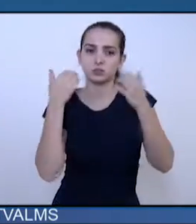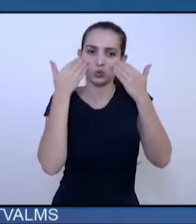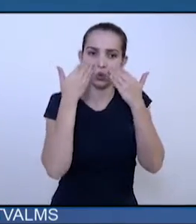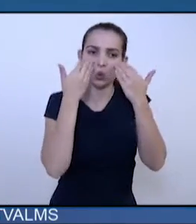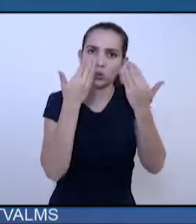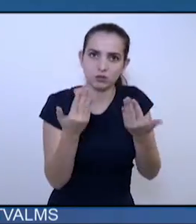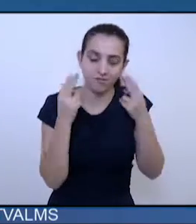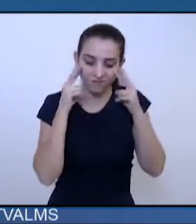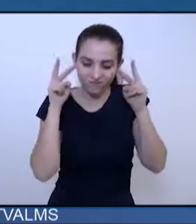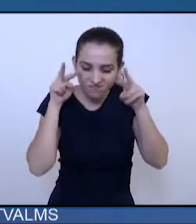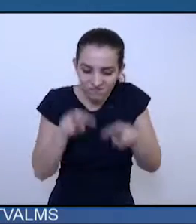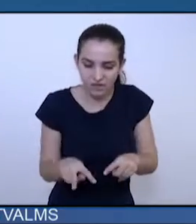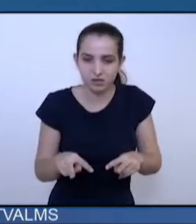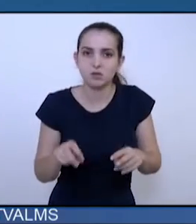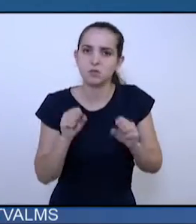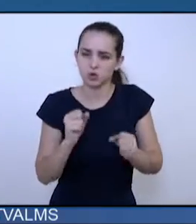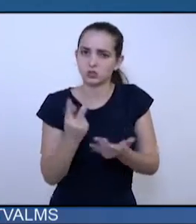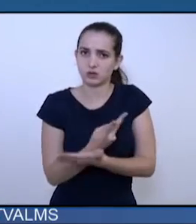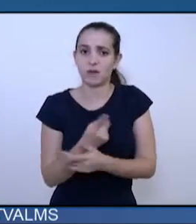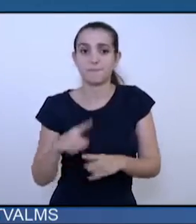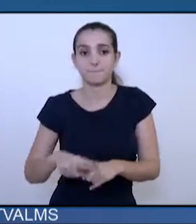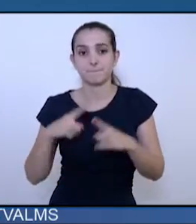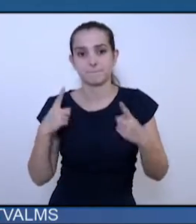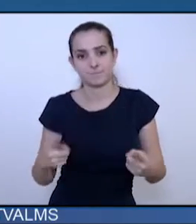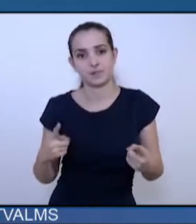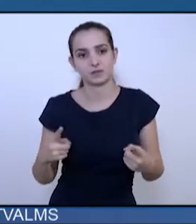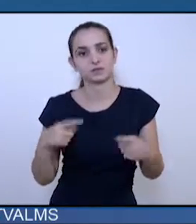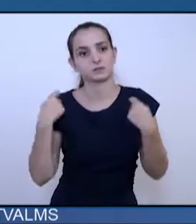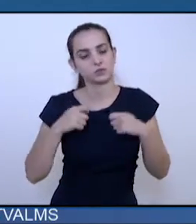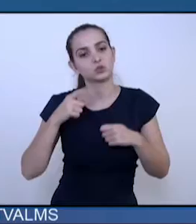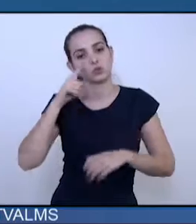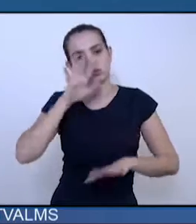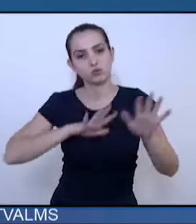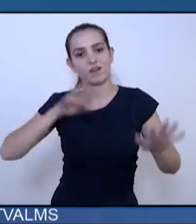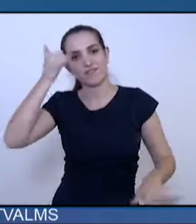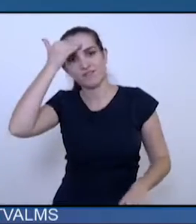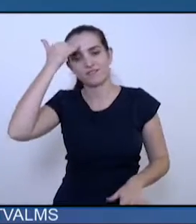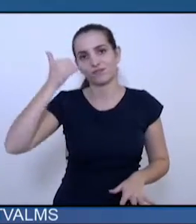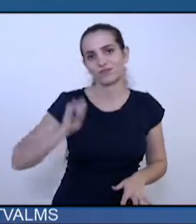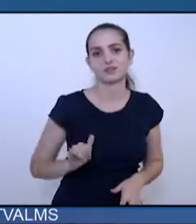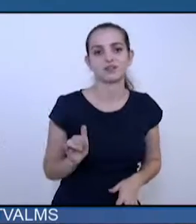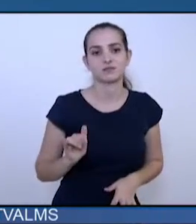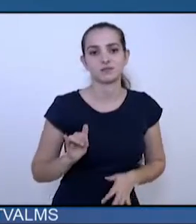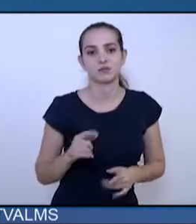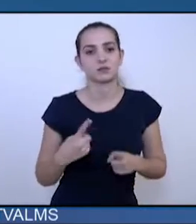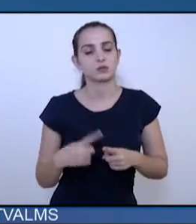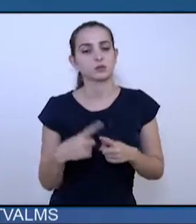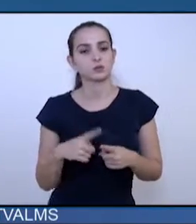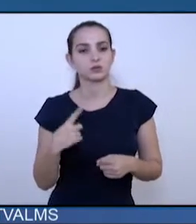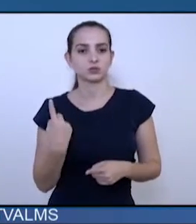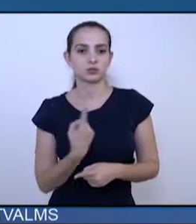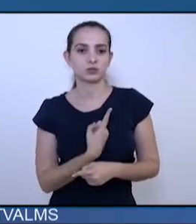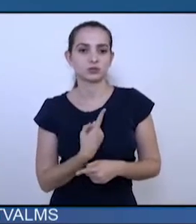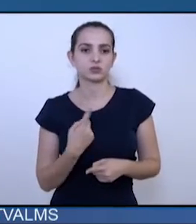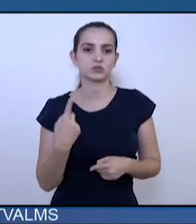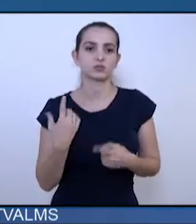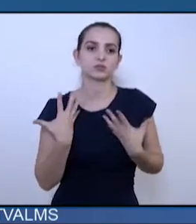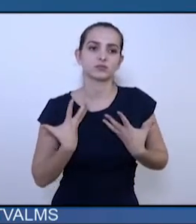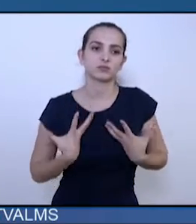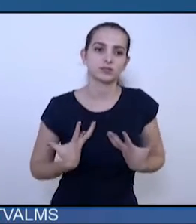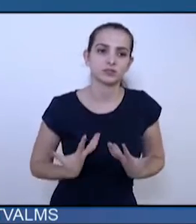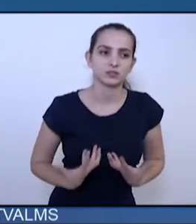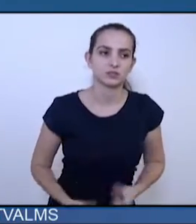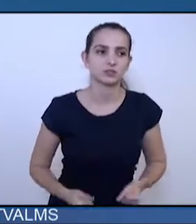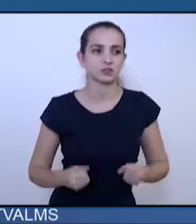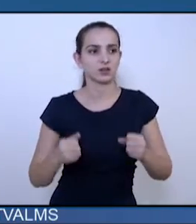olhar e ver, pode errar, mas evitar isso. Evitar, porque senão nós ficamos desgastados, a